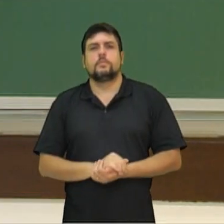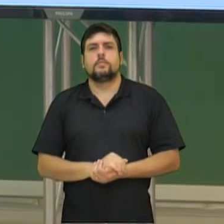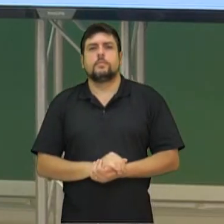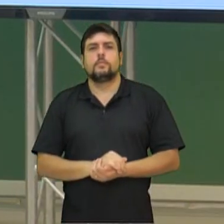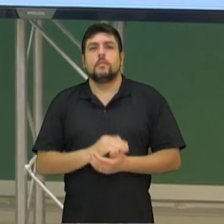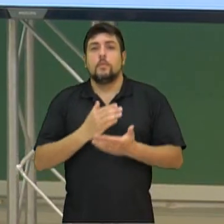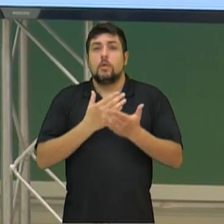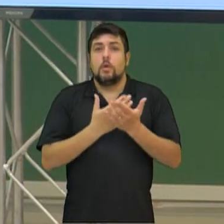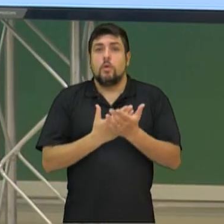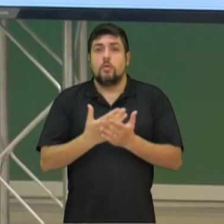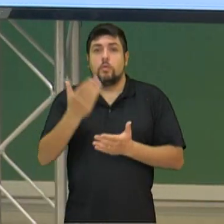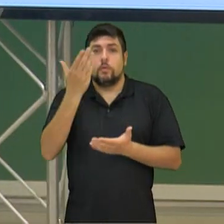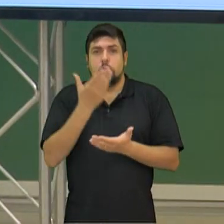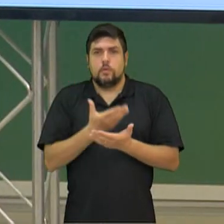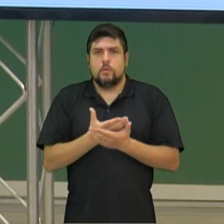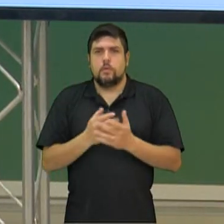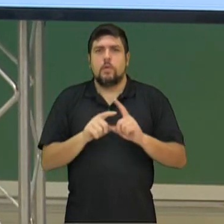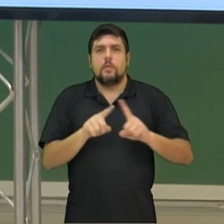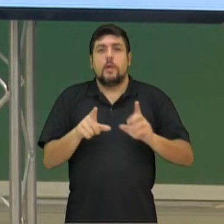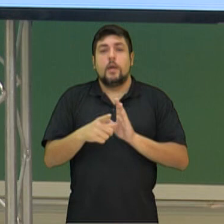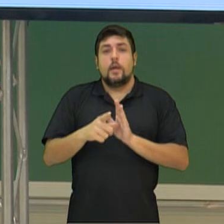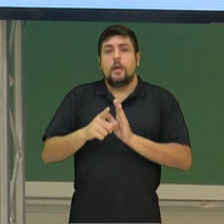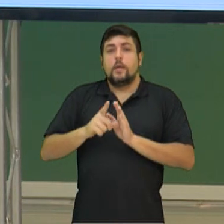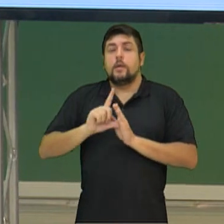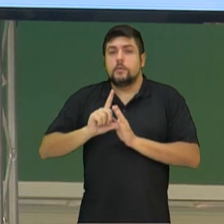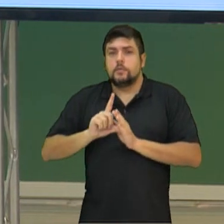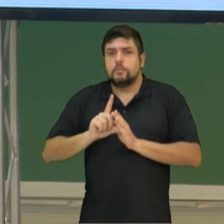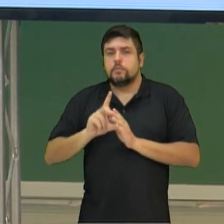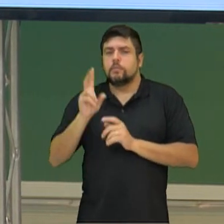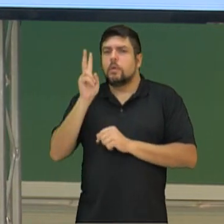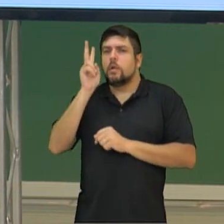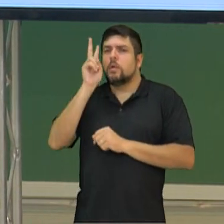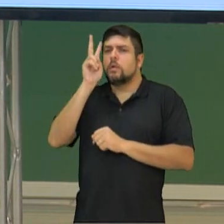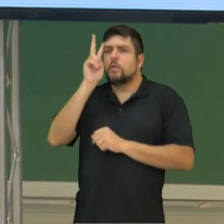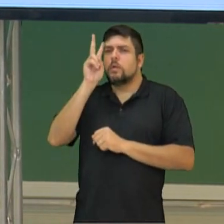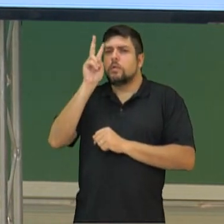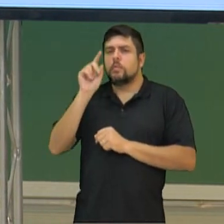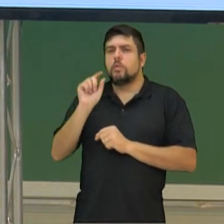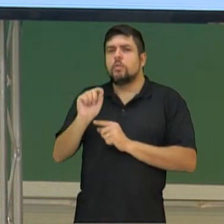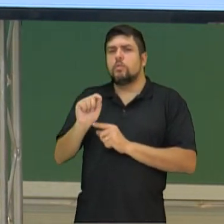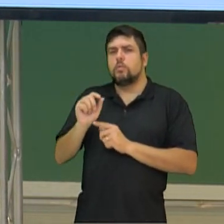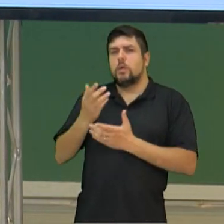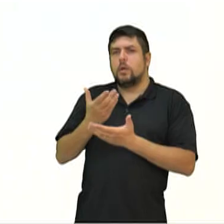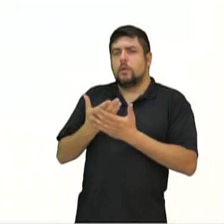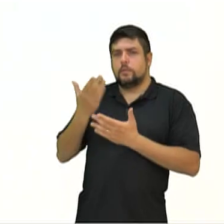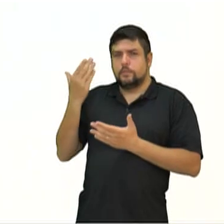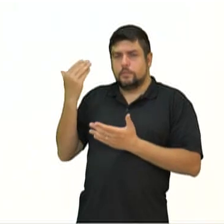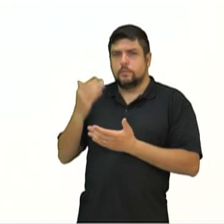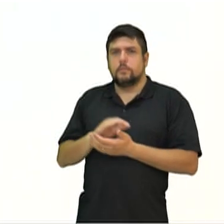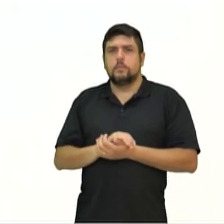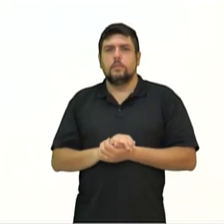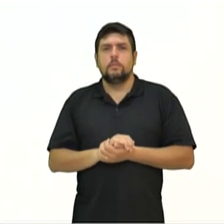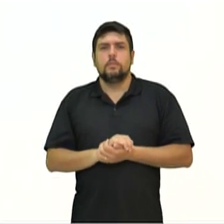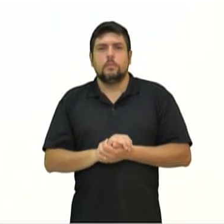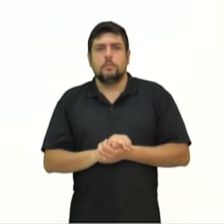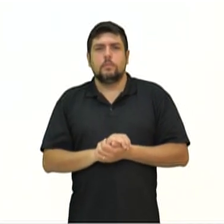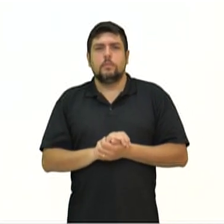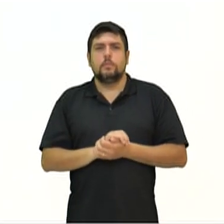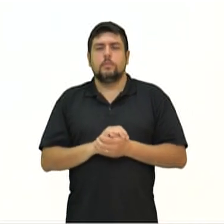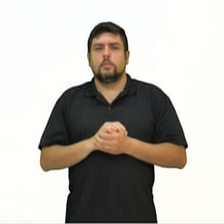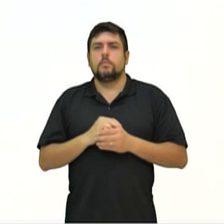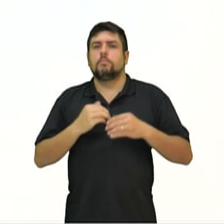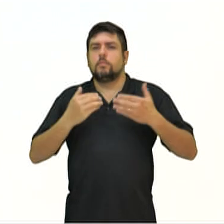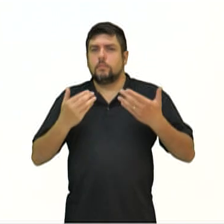aula de hoje, mas antes vamos relembrar rapidinho o que nós conversamos na aula anterior, né? Bom, nós analisamos uma